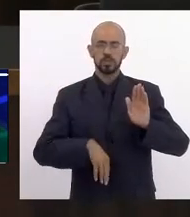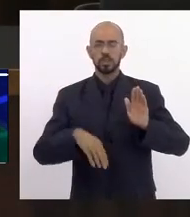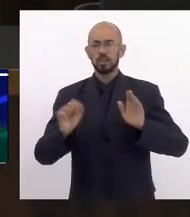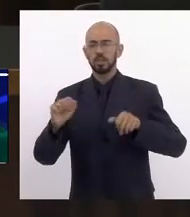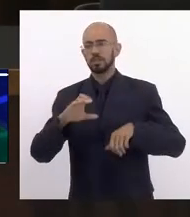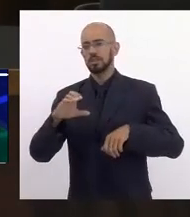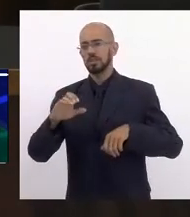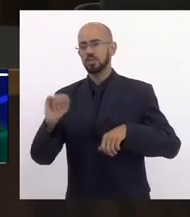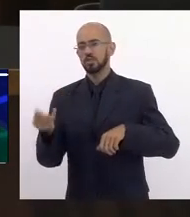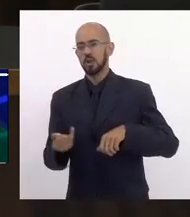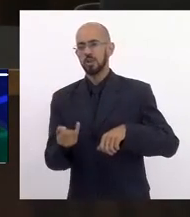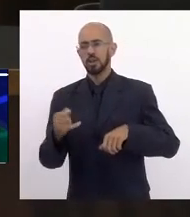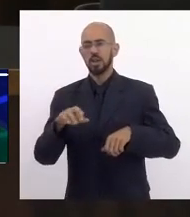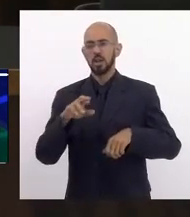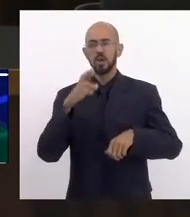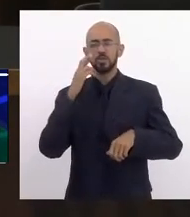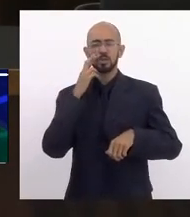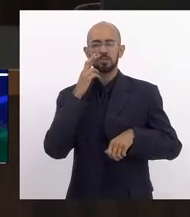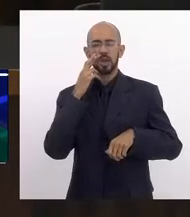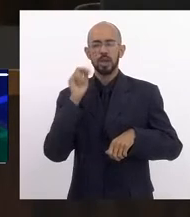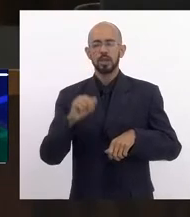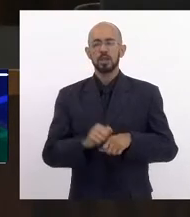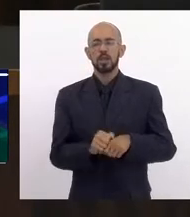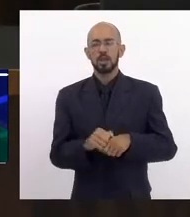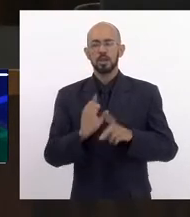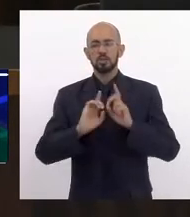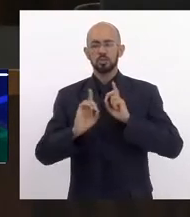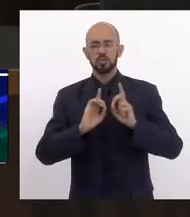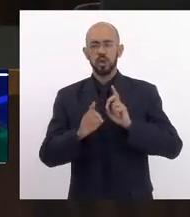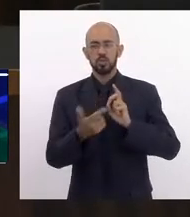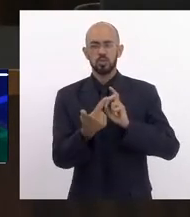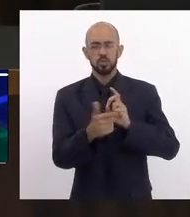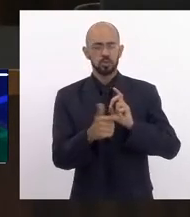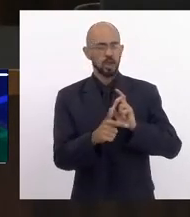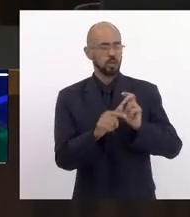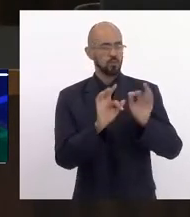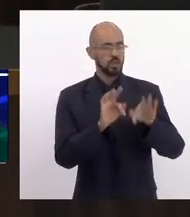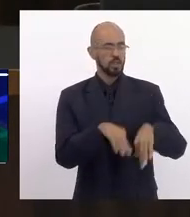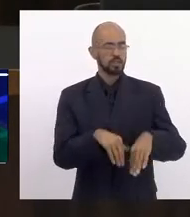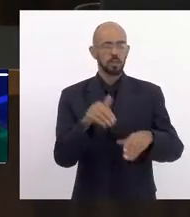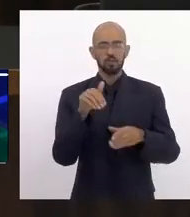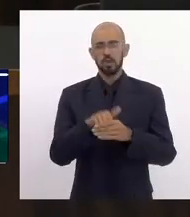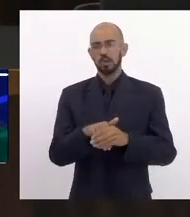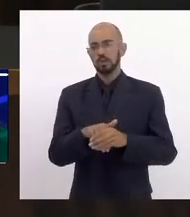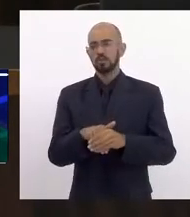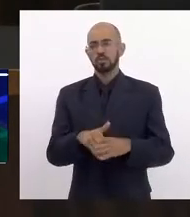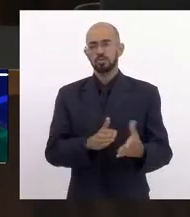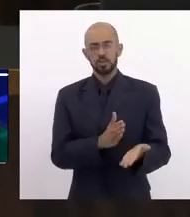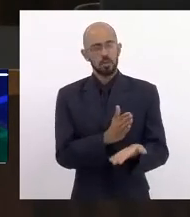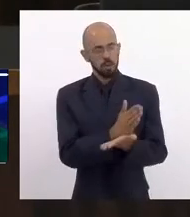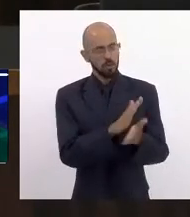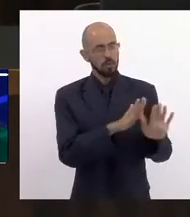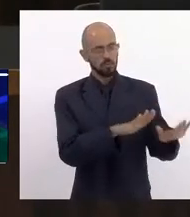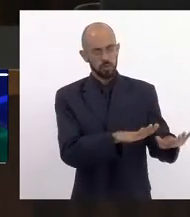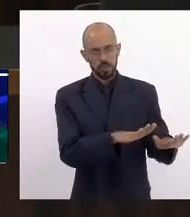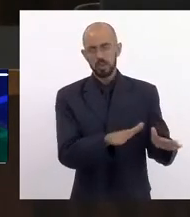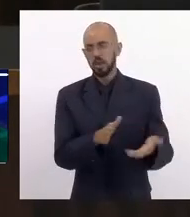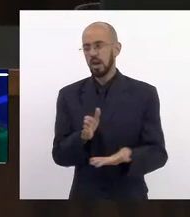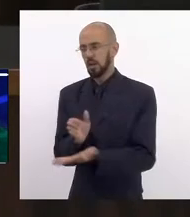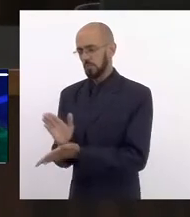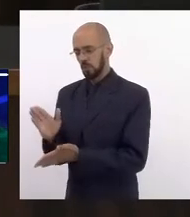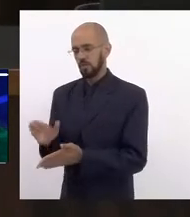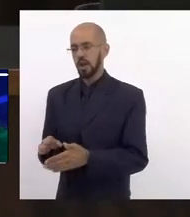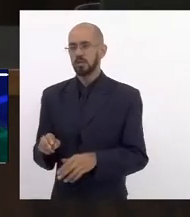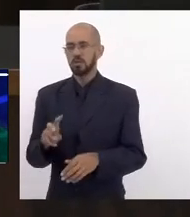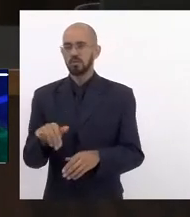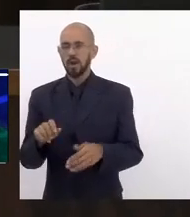deputado Rosenberg Eisos. Em discussão, não havendo o que queira discutir, encerrada a discussão e votação. Os senhores que aprovam, permaneçam como estão. Aprovado,